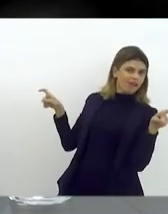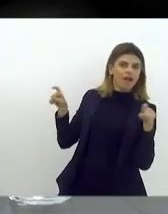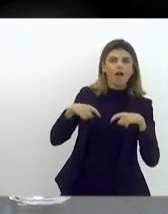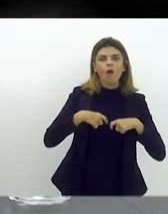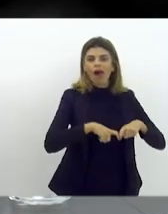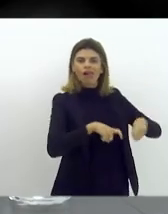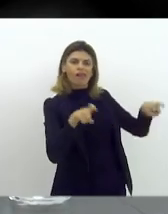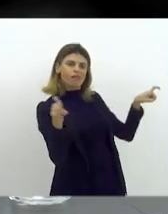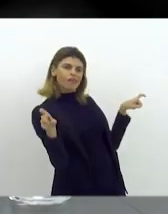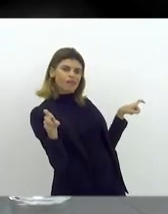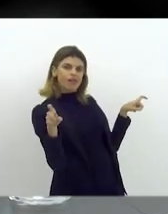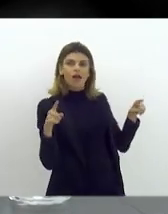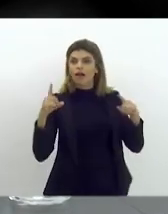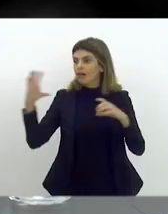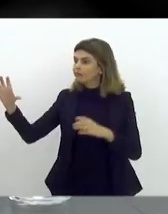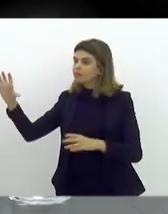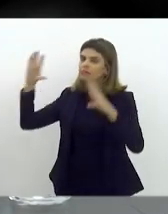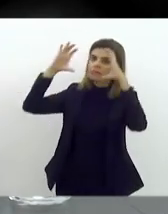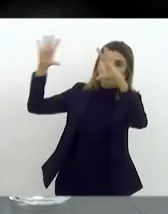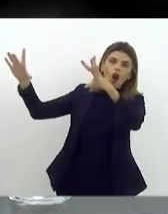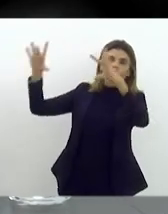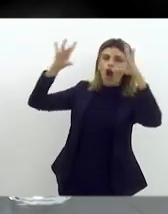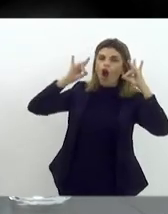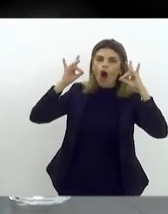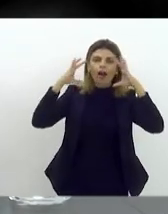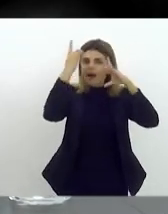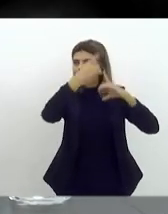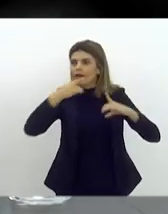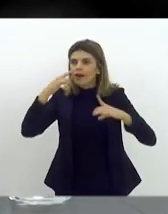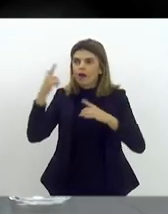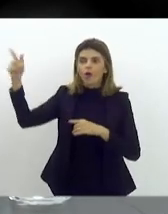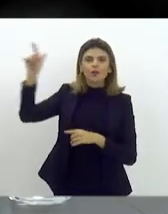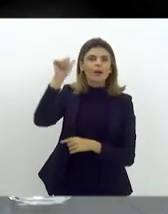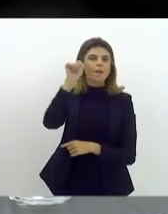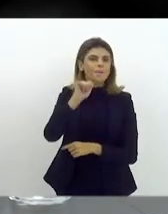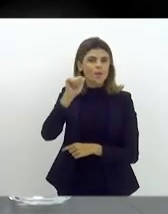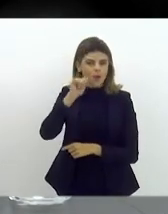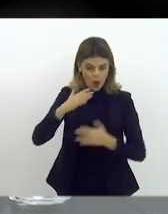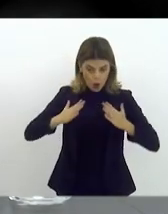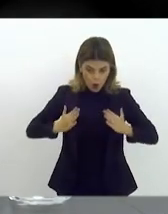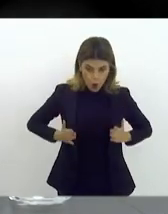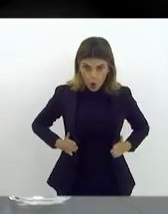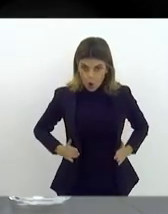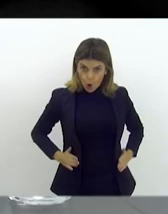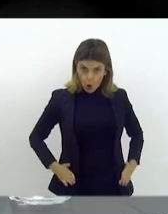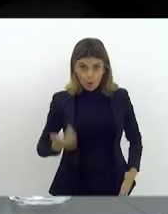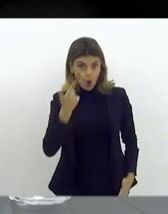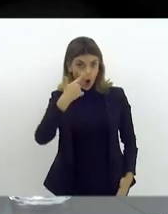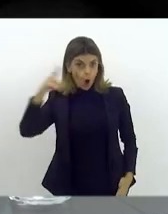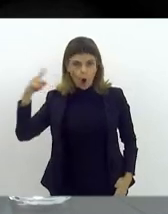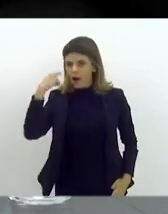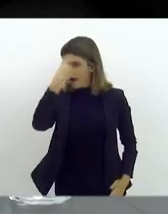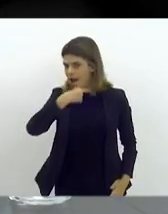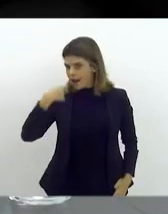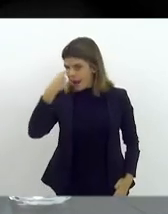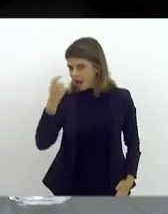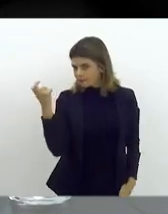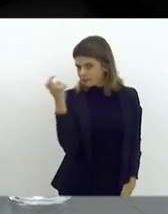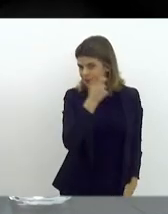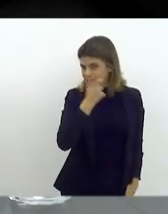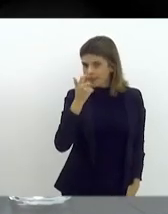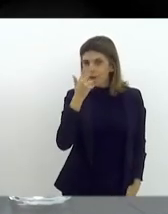exposição da sua imagem né então por vezes pega o rosto de uma mulher com corpo de outra e dá-lhe uma aparência de